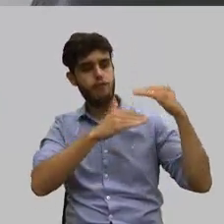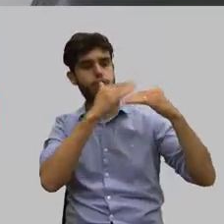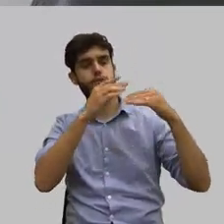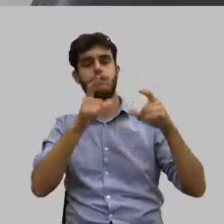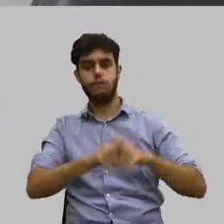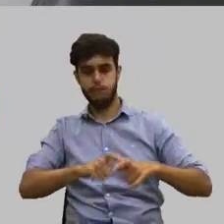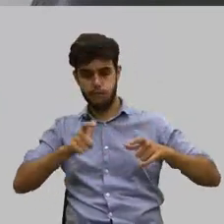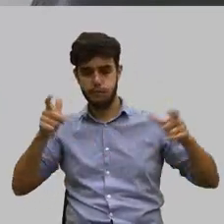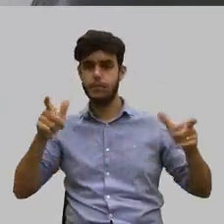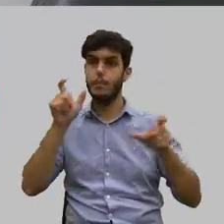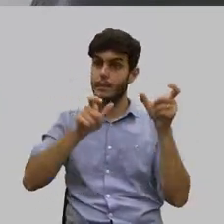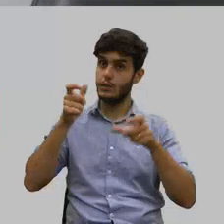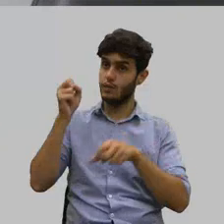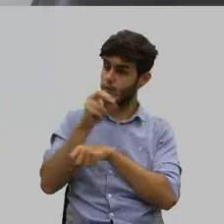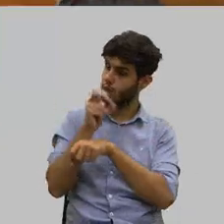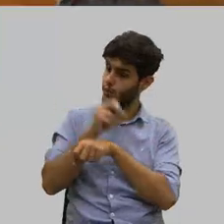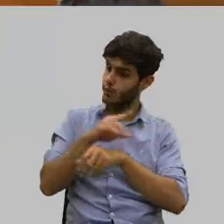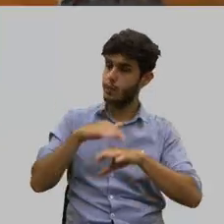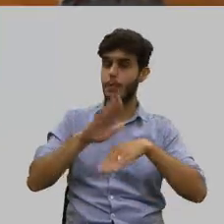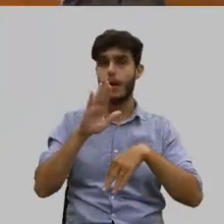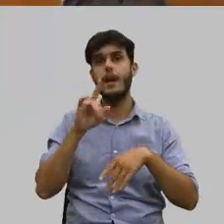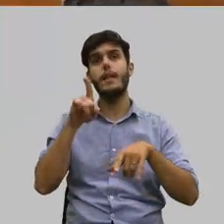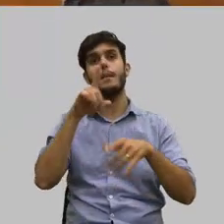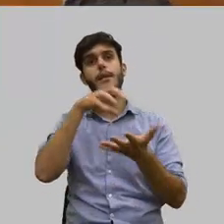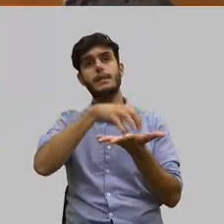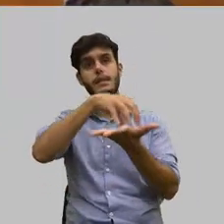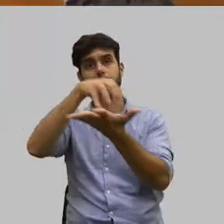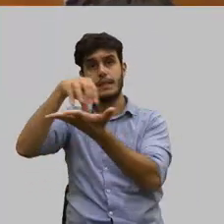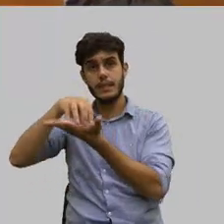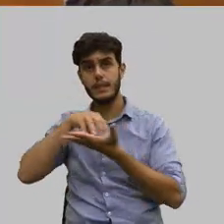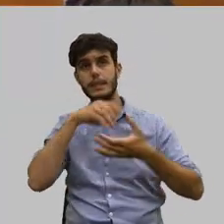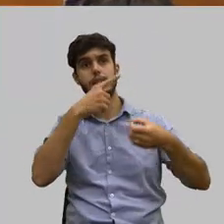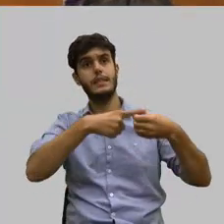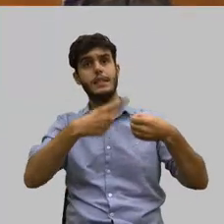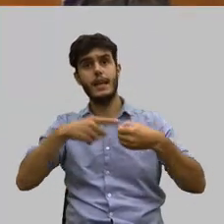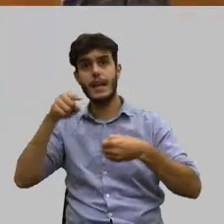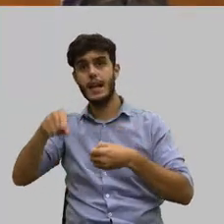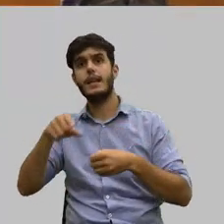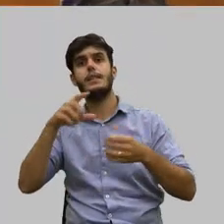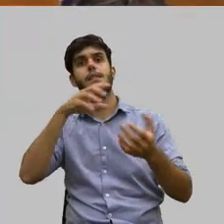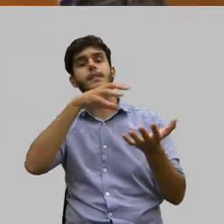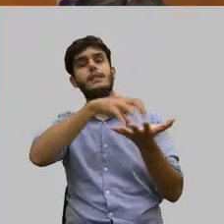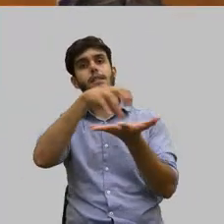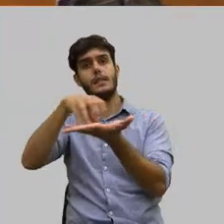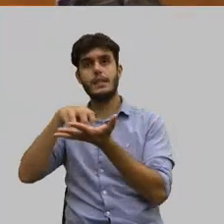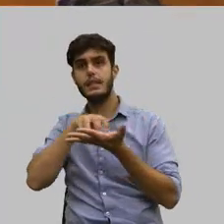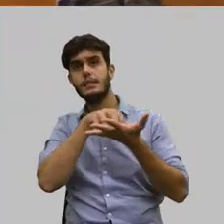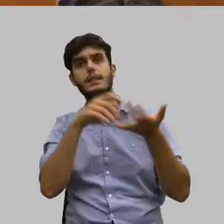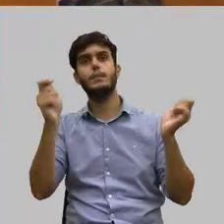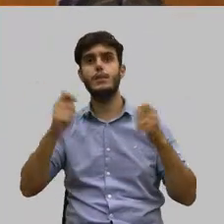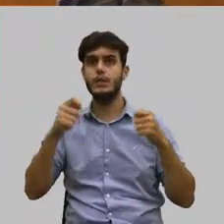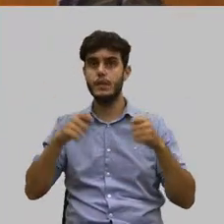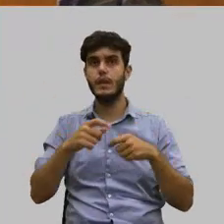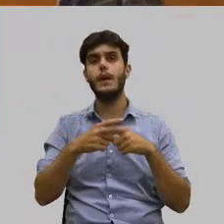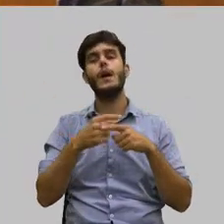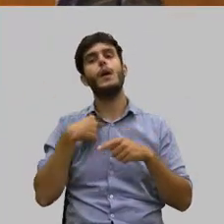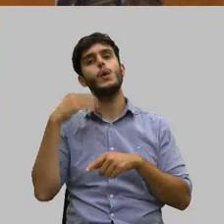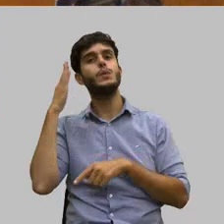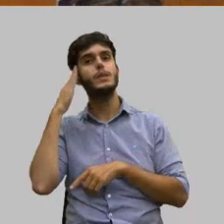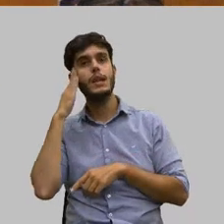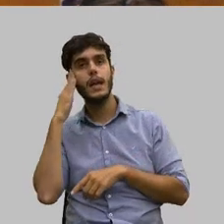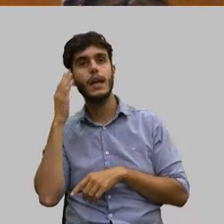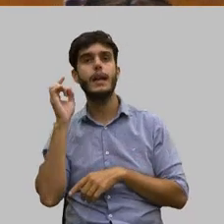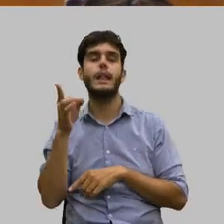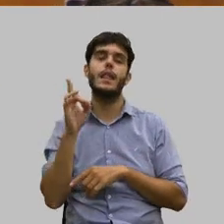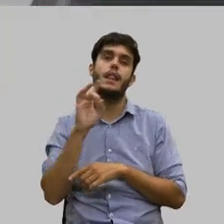o corpo de bombeiros para maior número de municípios e possíveis sei que não passa diretamente pelo comando